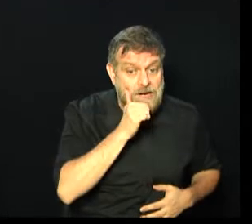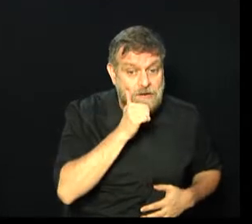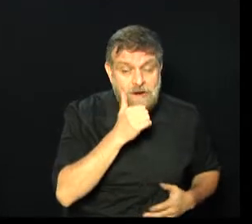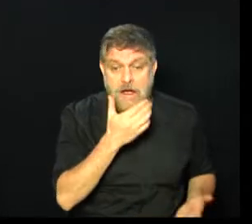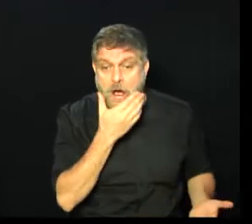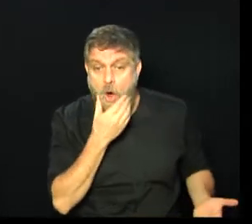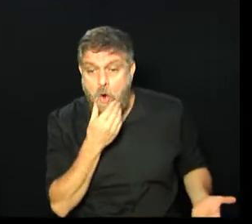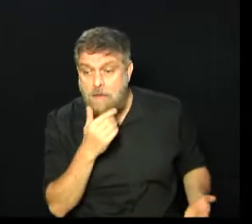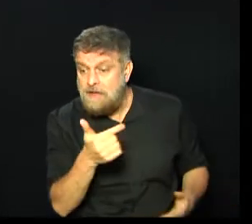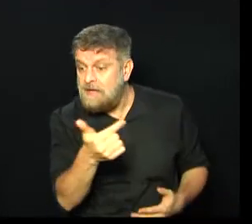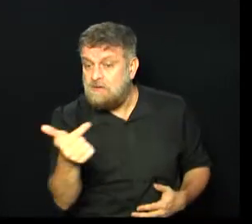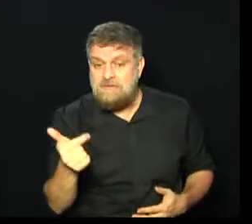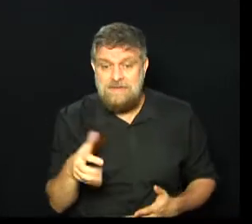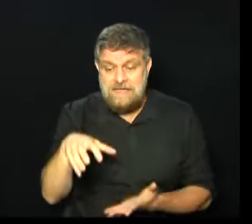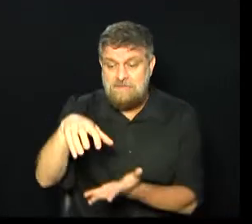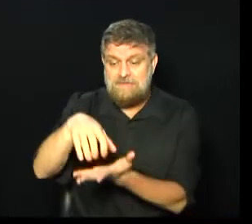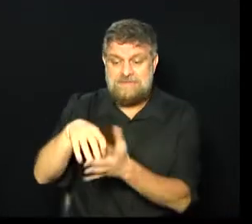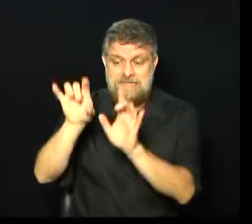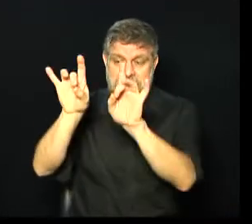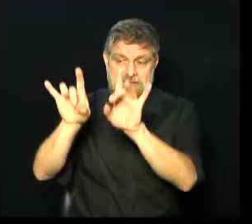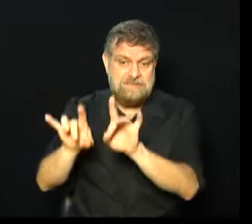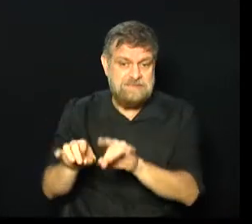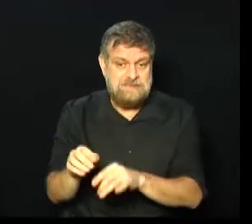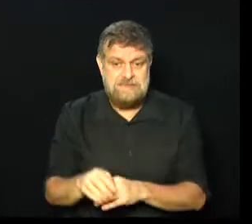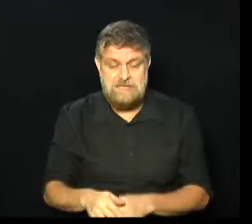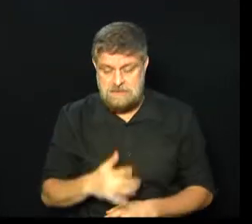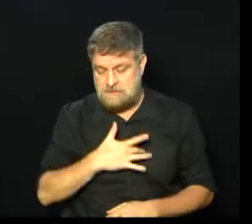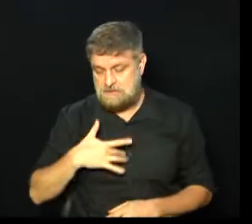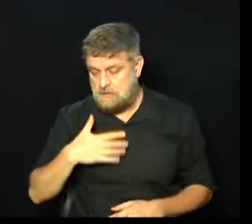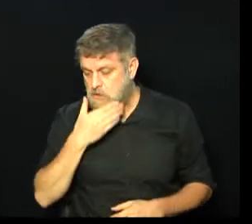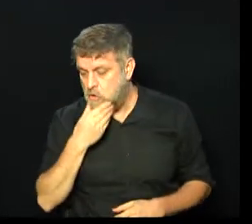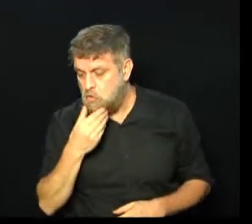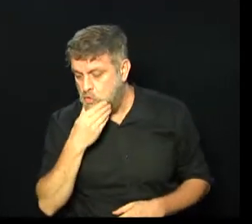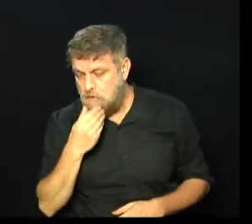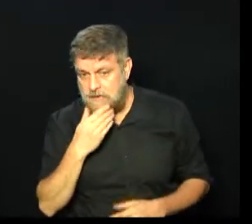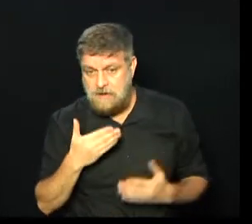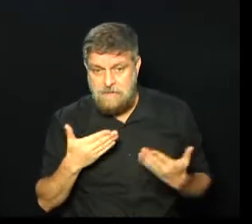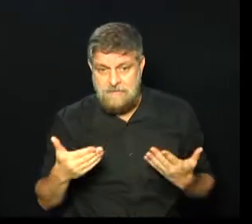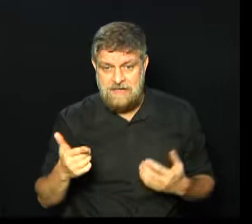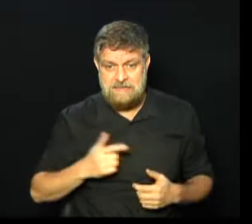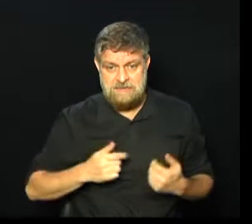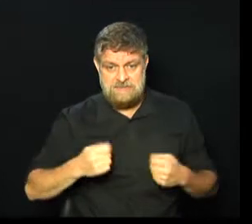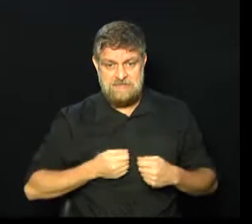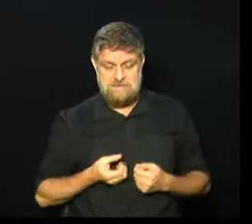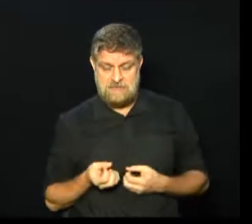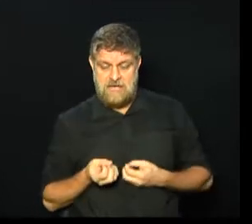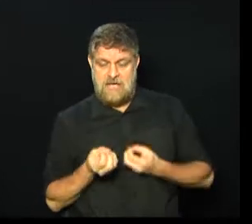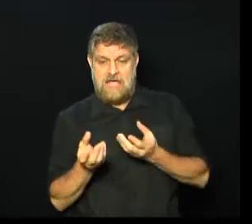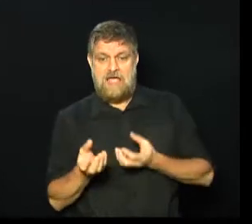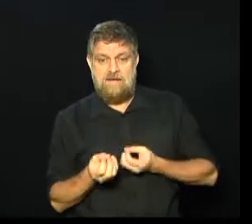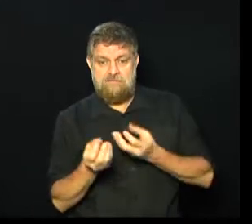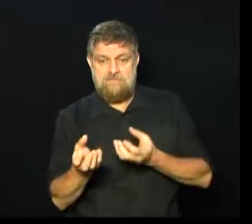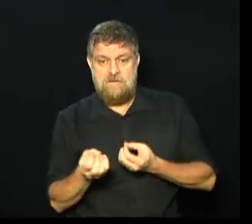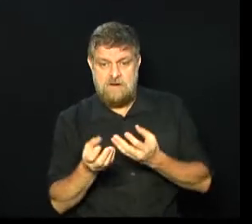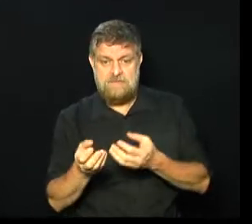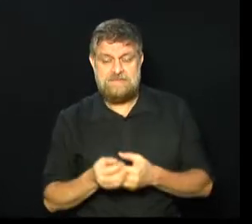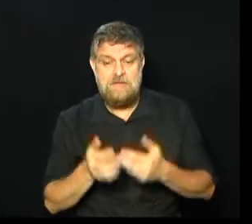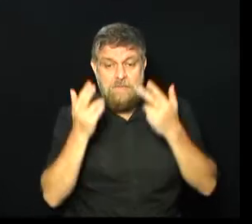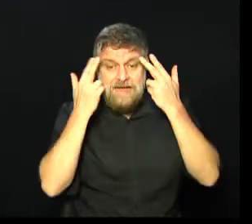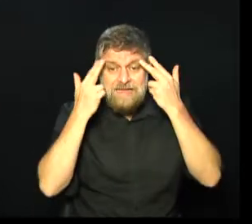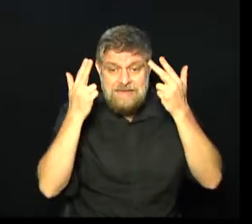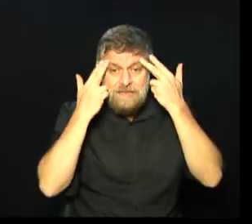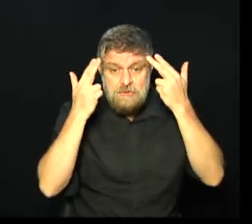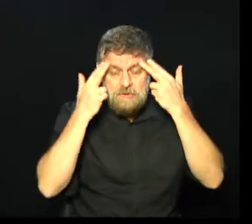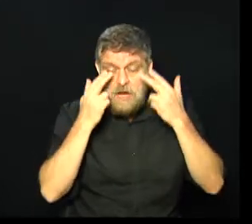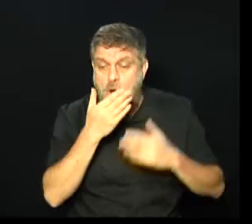de criação de um centro especializado na saúde do homem, mas algum fluxo de informação que seja mais natural, que